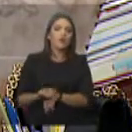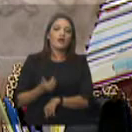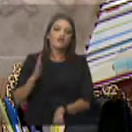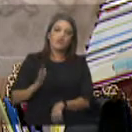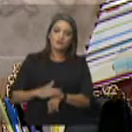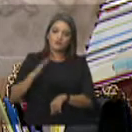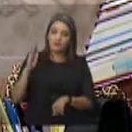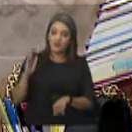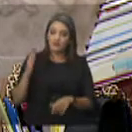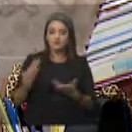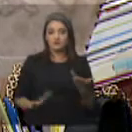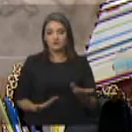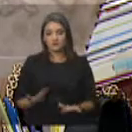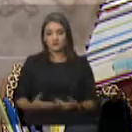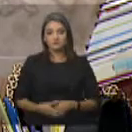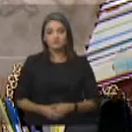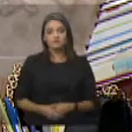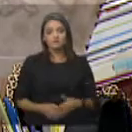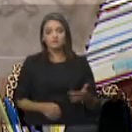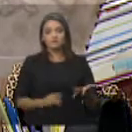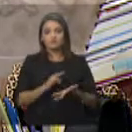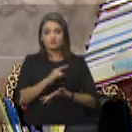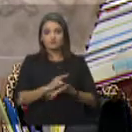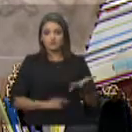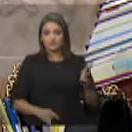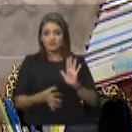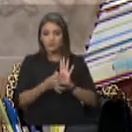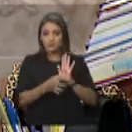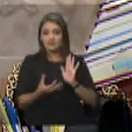No parecer da ADI